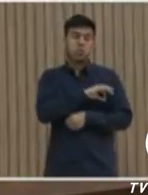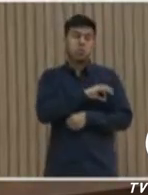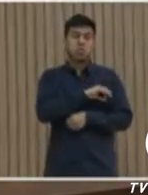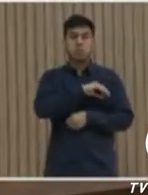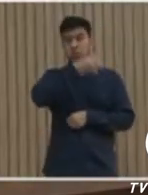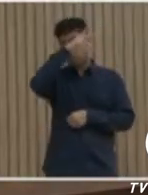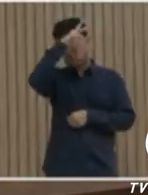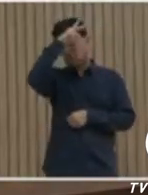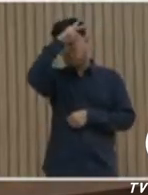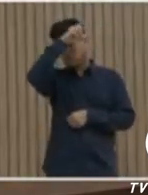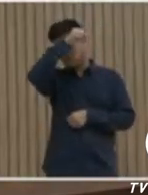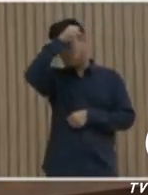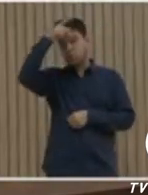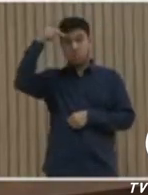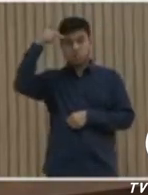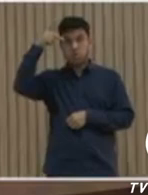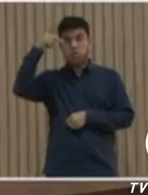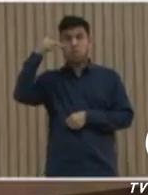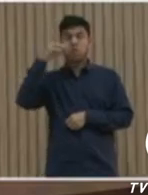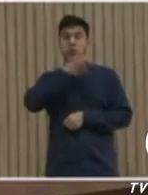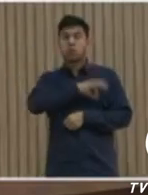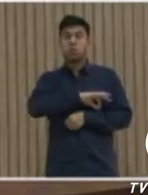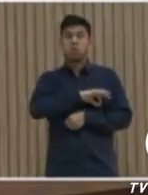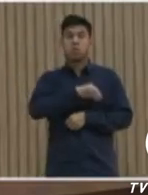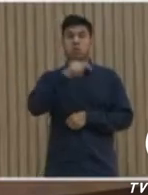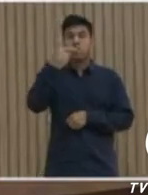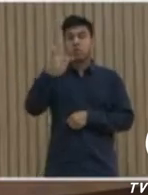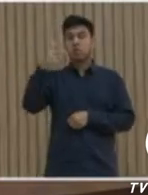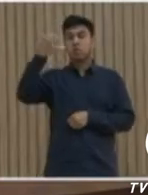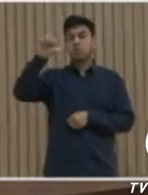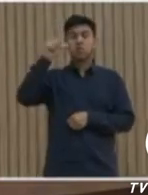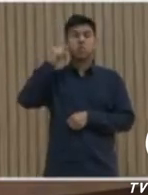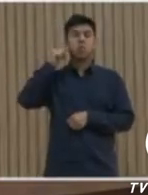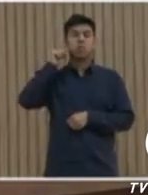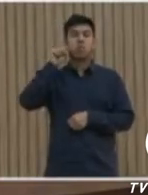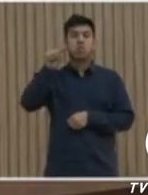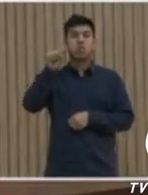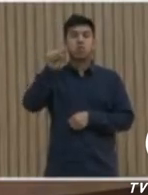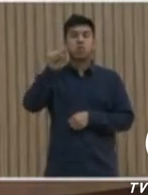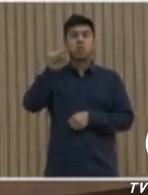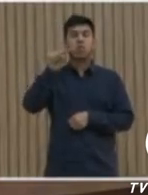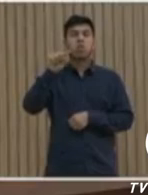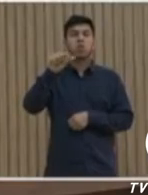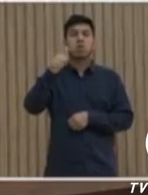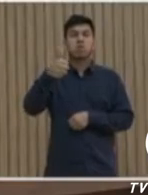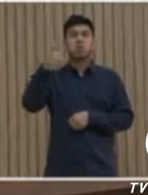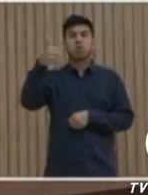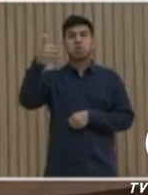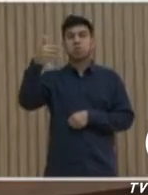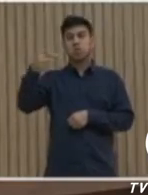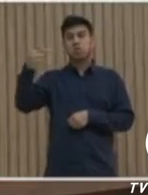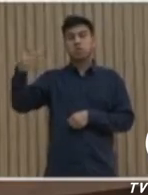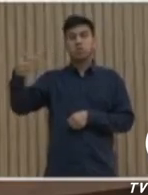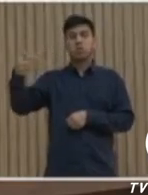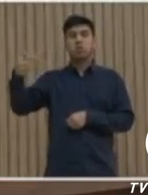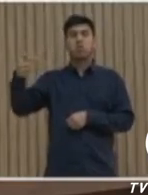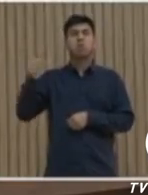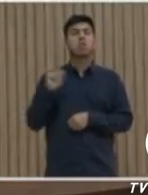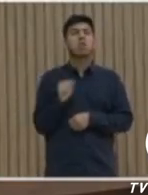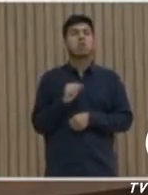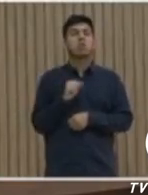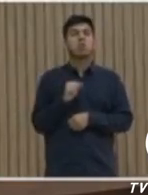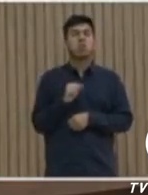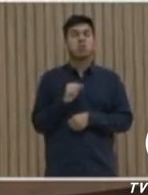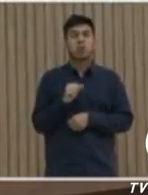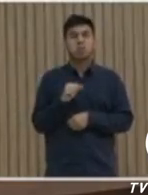prefeito fica estabelecido em R 29.19 77 o